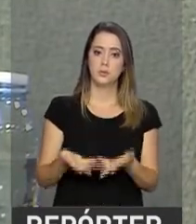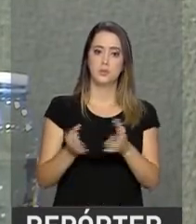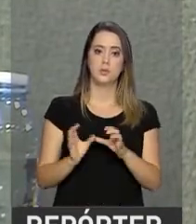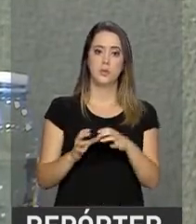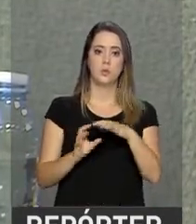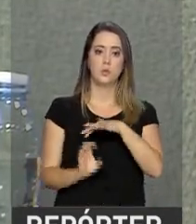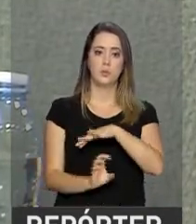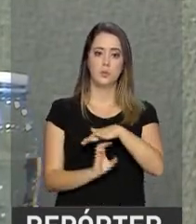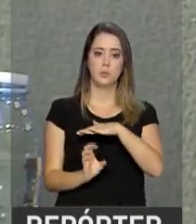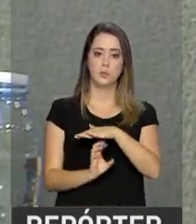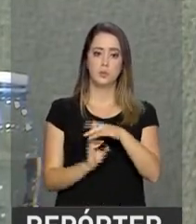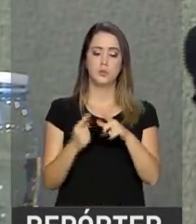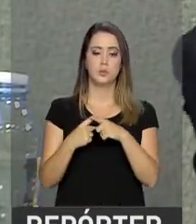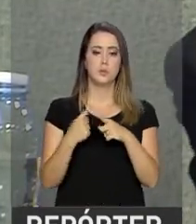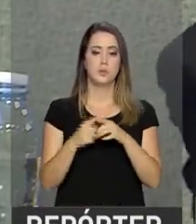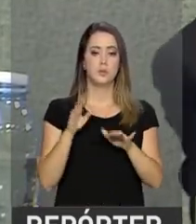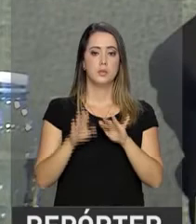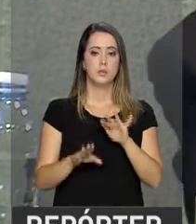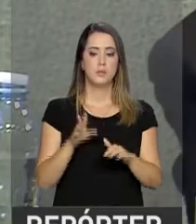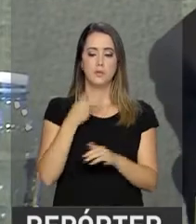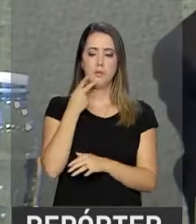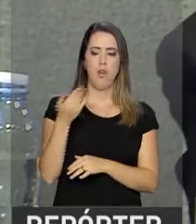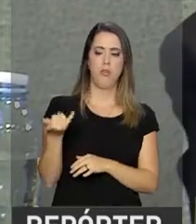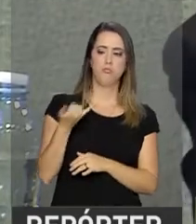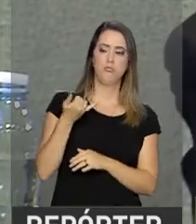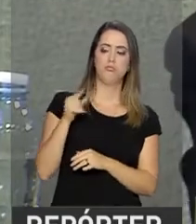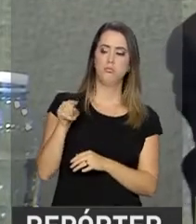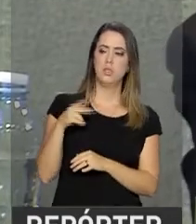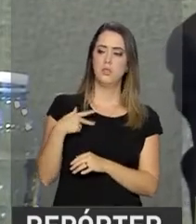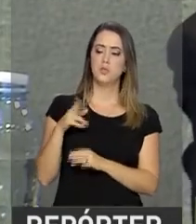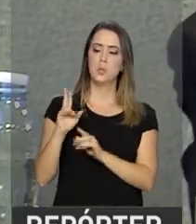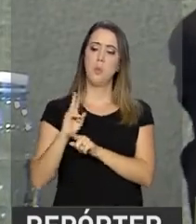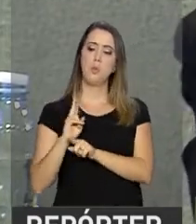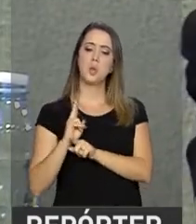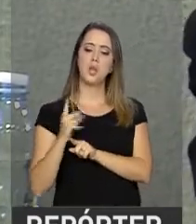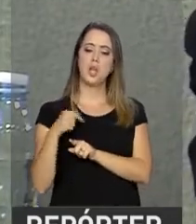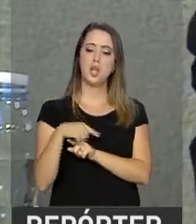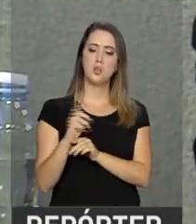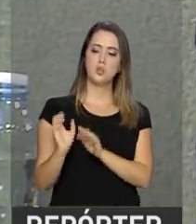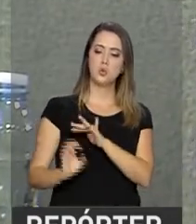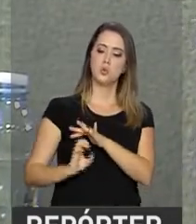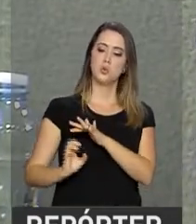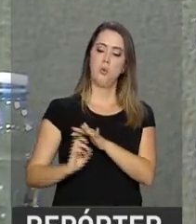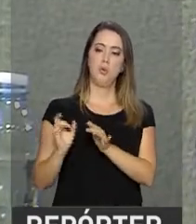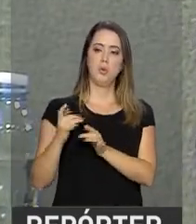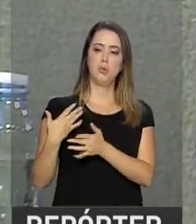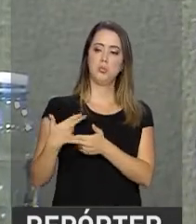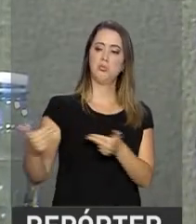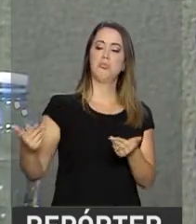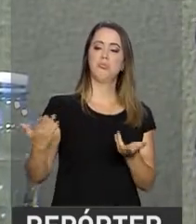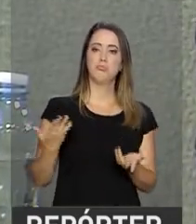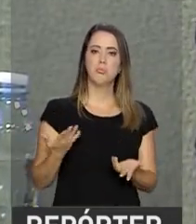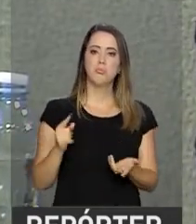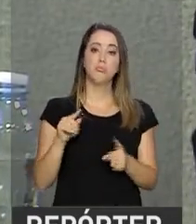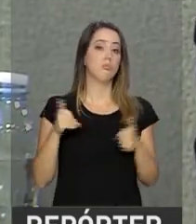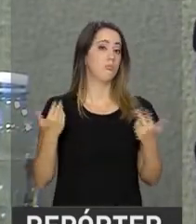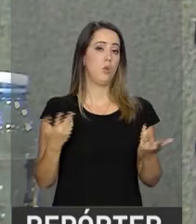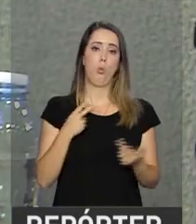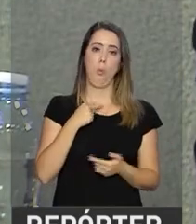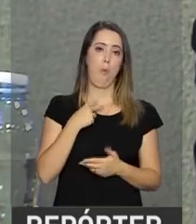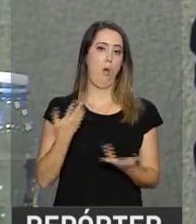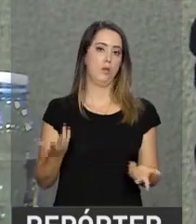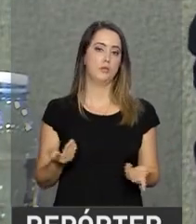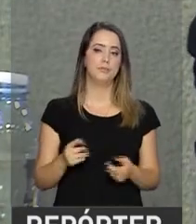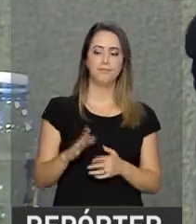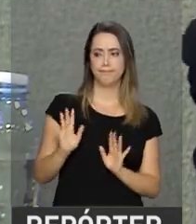porque é interessante muitos e muitos me disse olha você só protege os empresários e concentra é e isso não pode